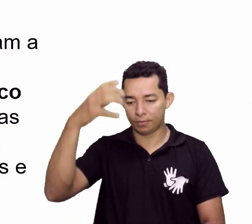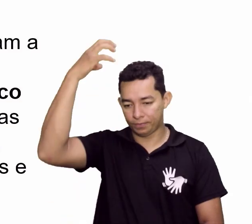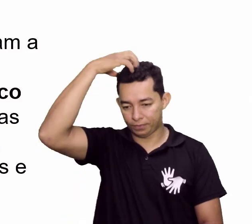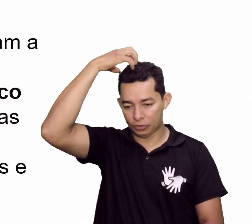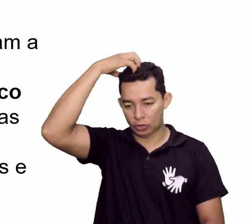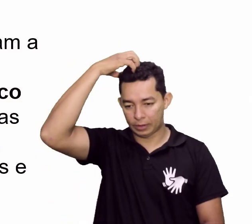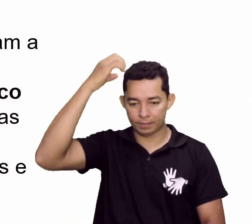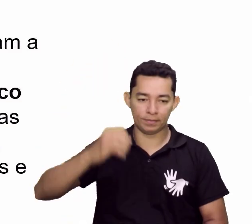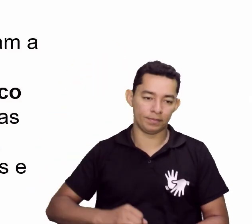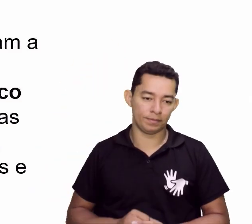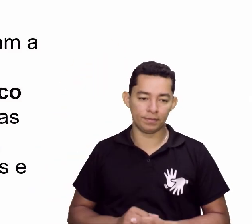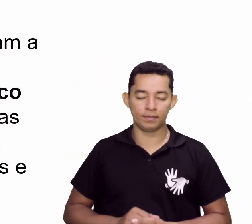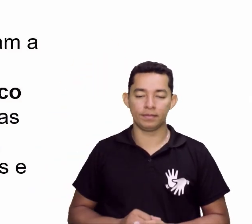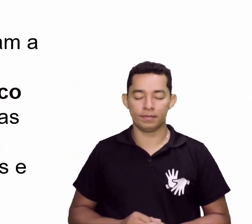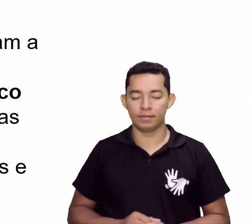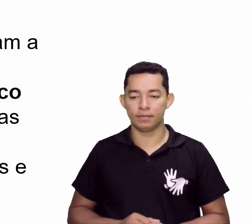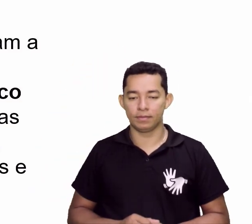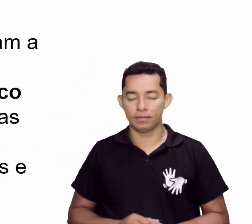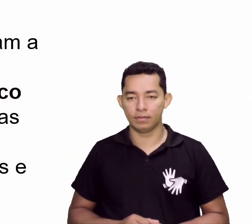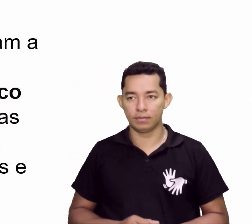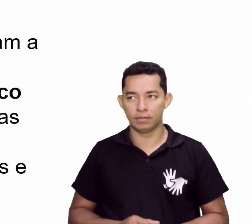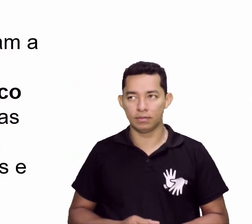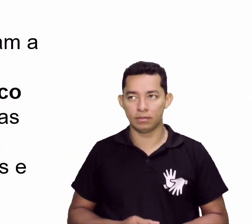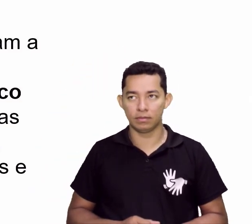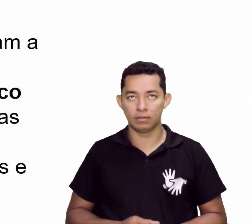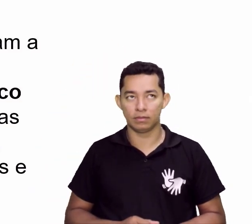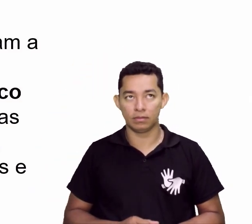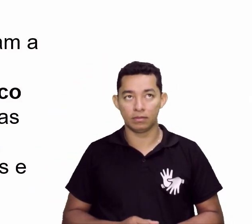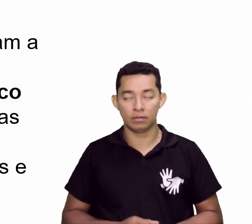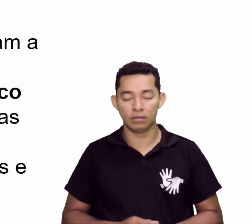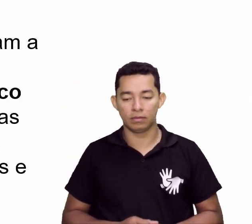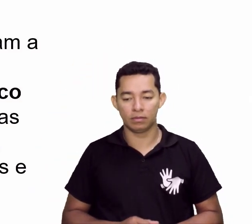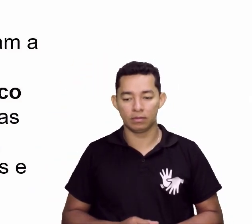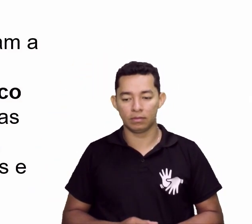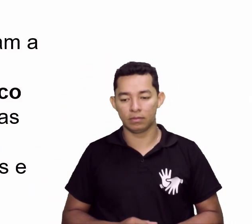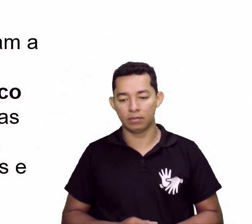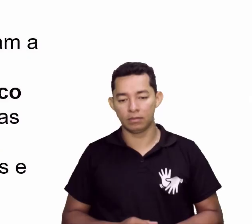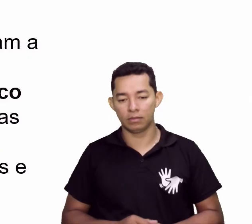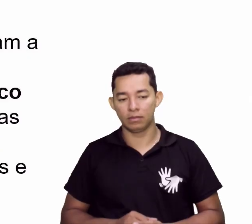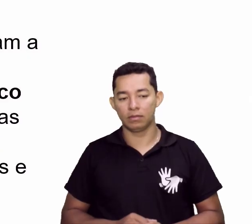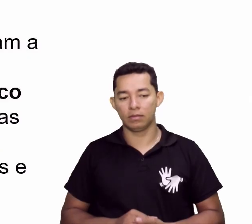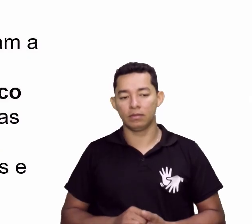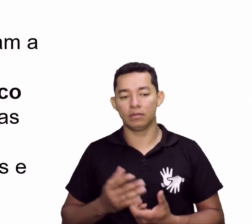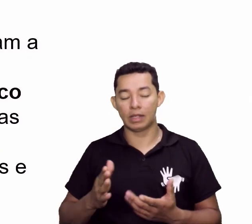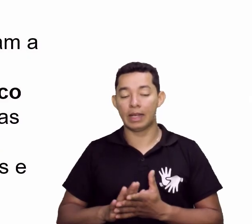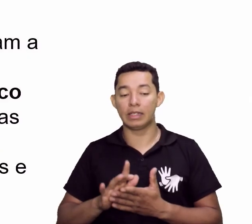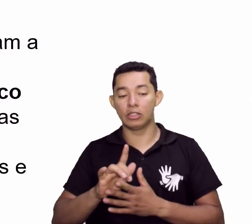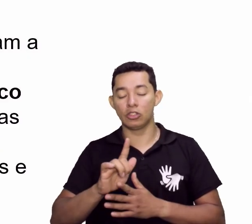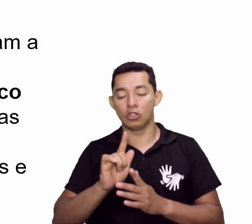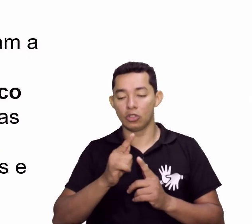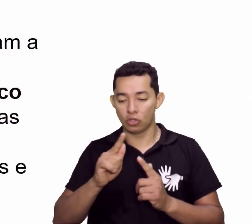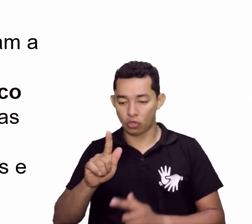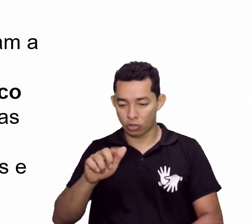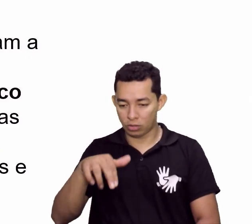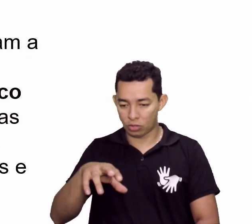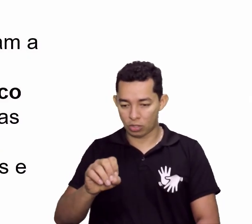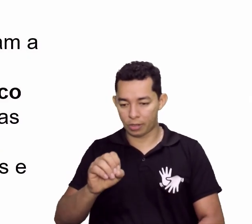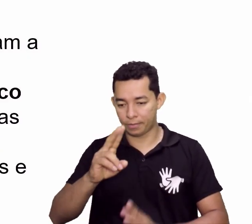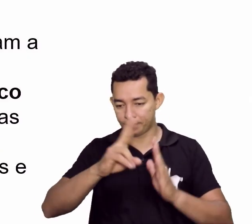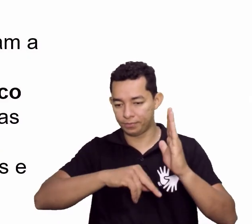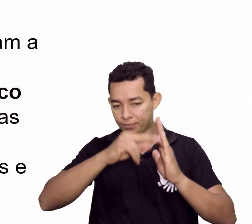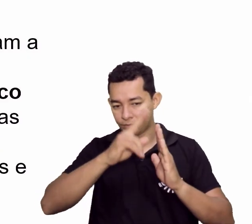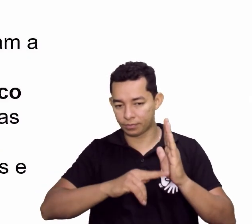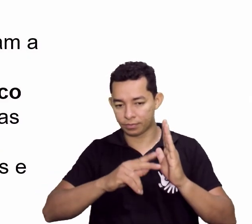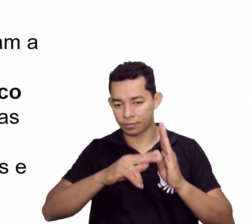aí? Eu falei. Né? Esse gênero artístico mantinha